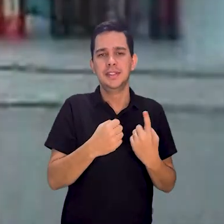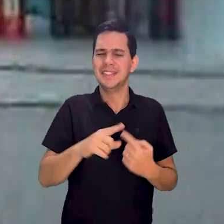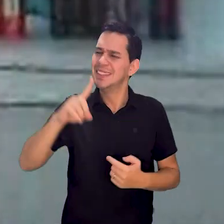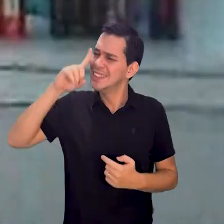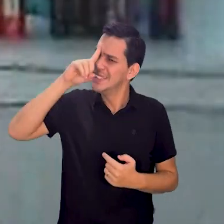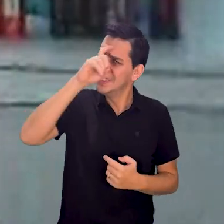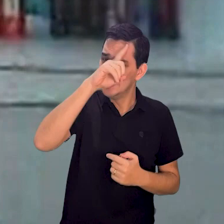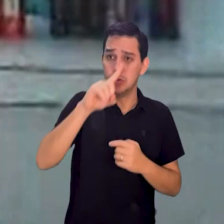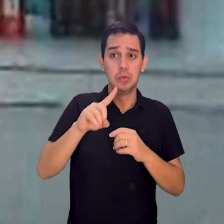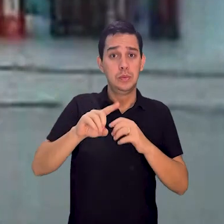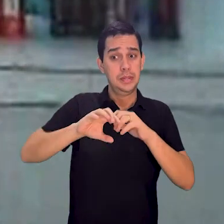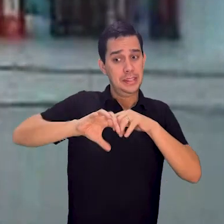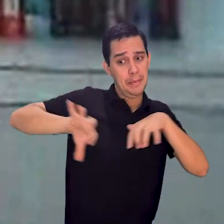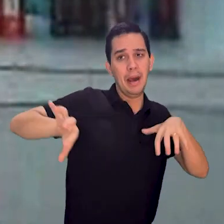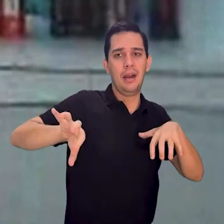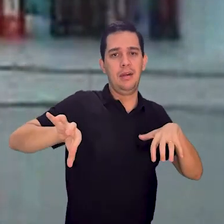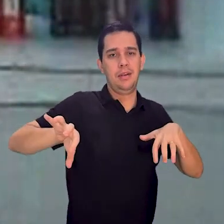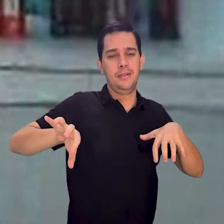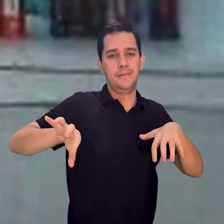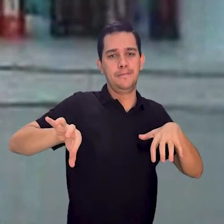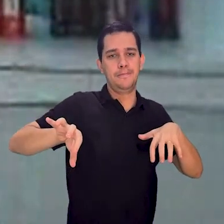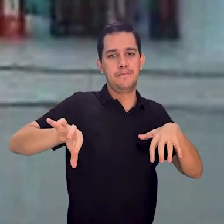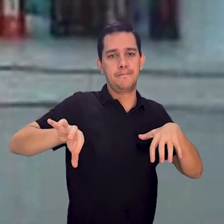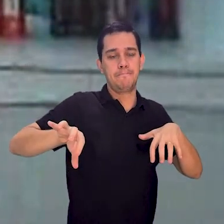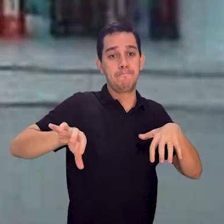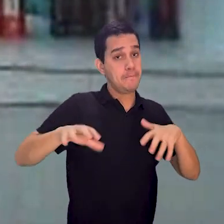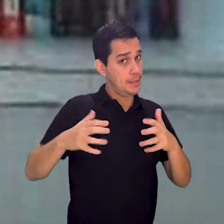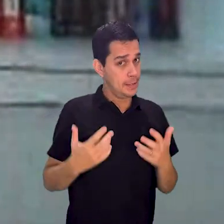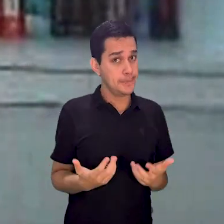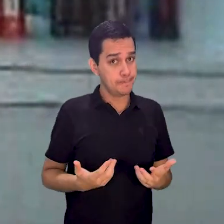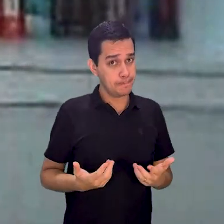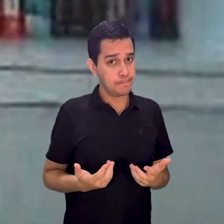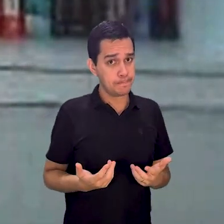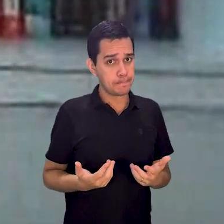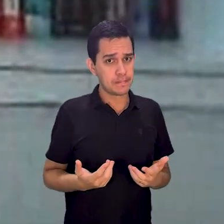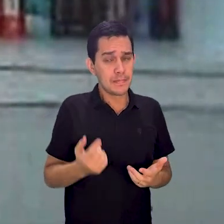na sociedade, e é difícil você dissociar.